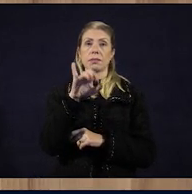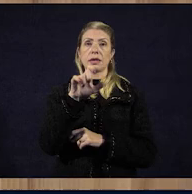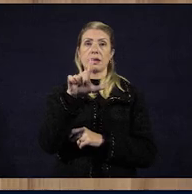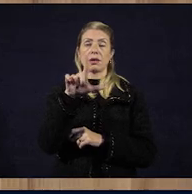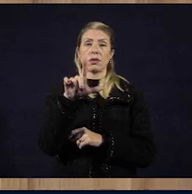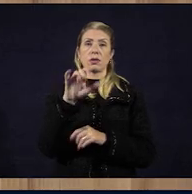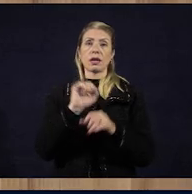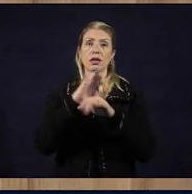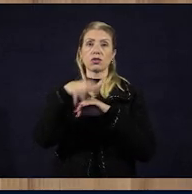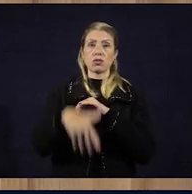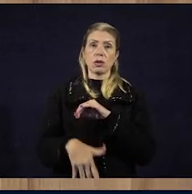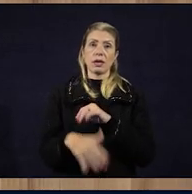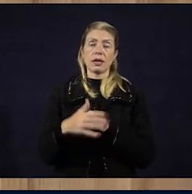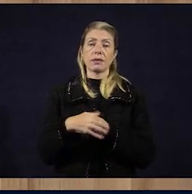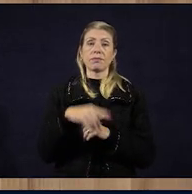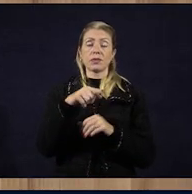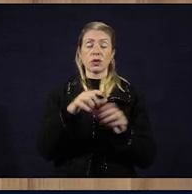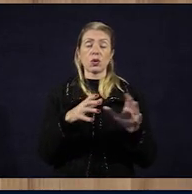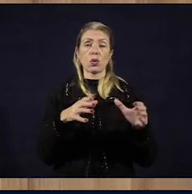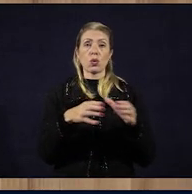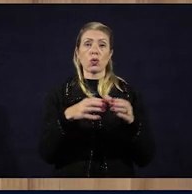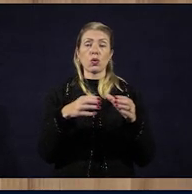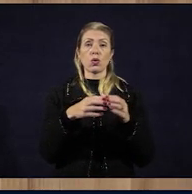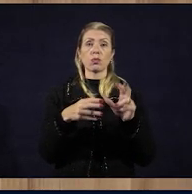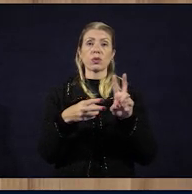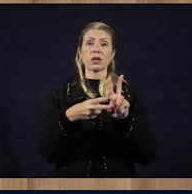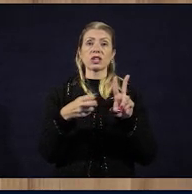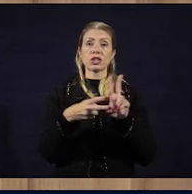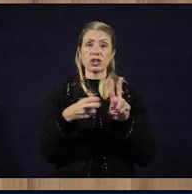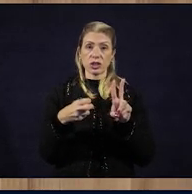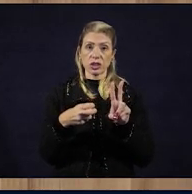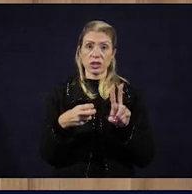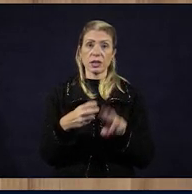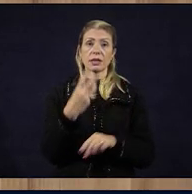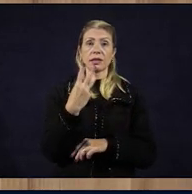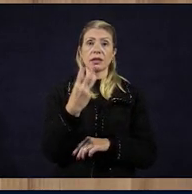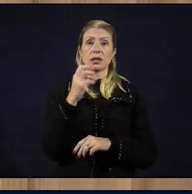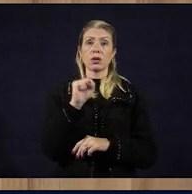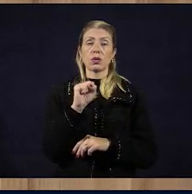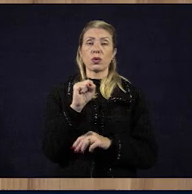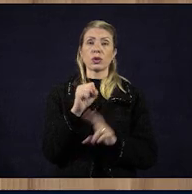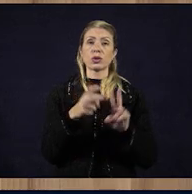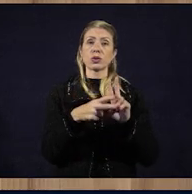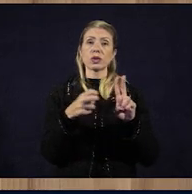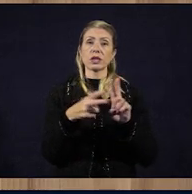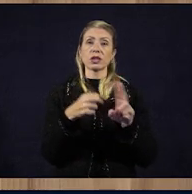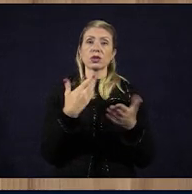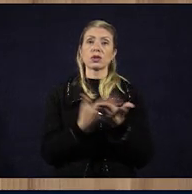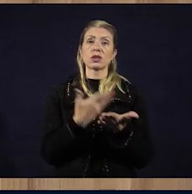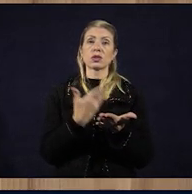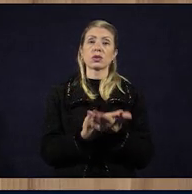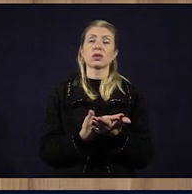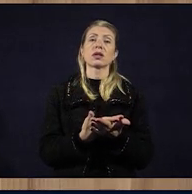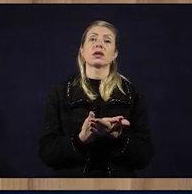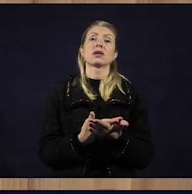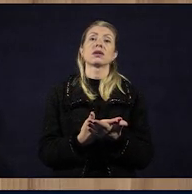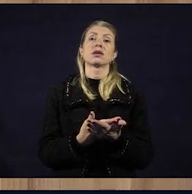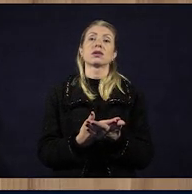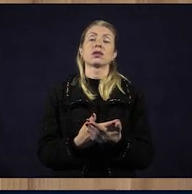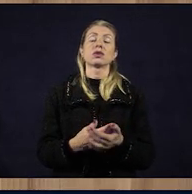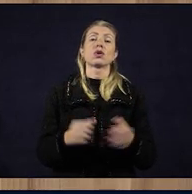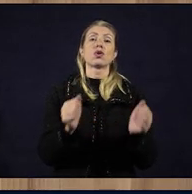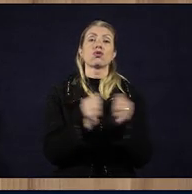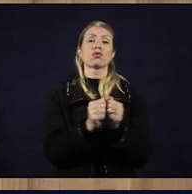e amado não tinha internet eram 38 índios estudando crianças indígenas com professor